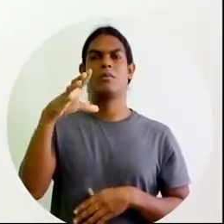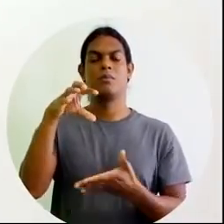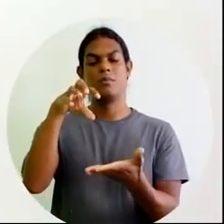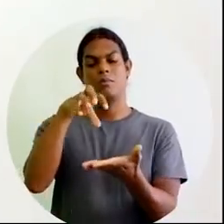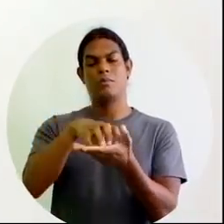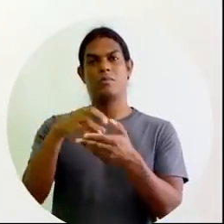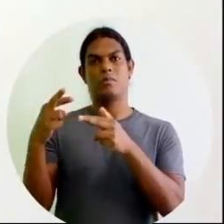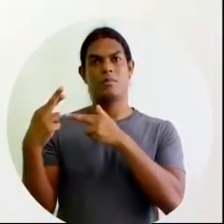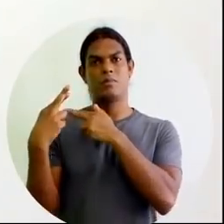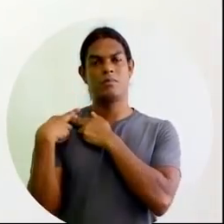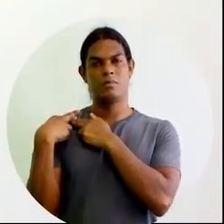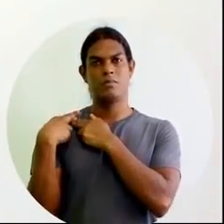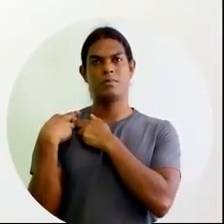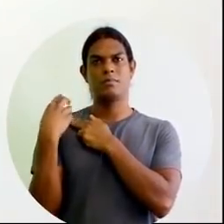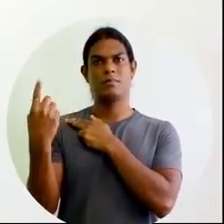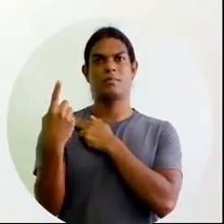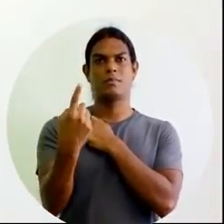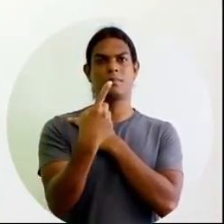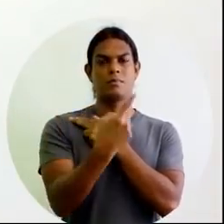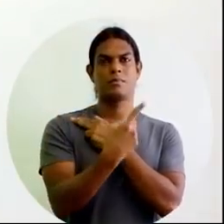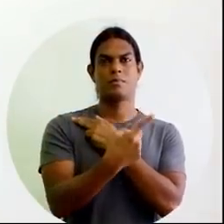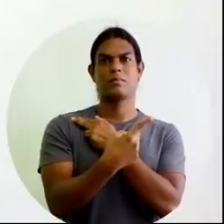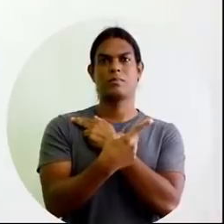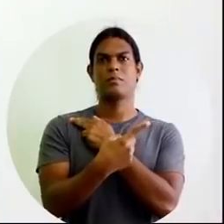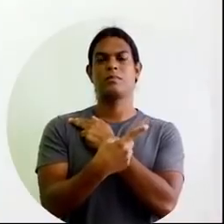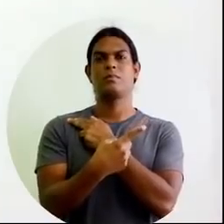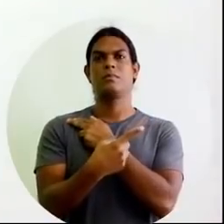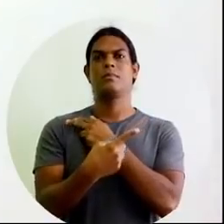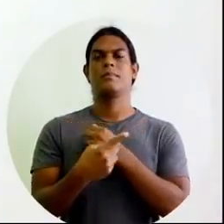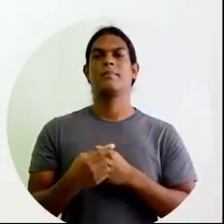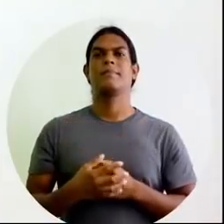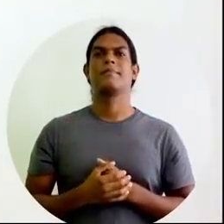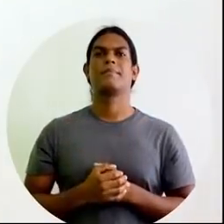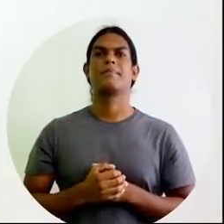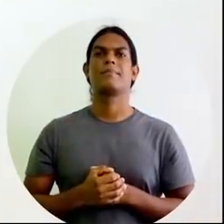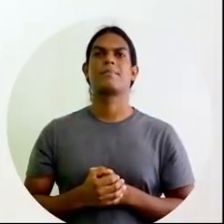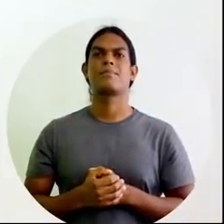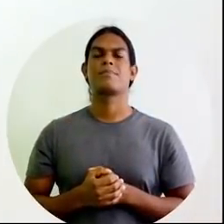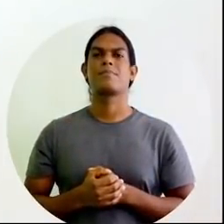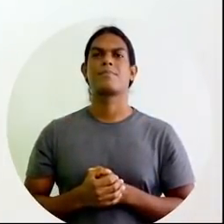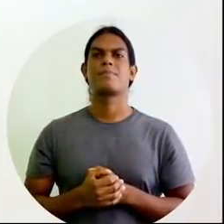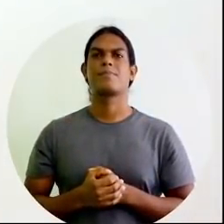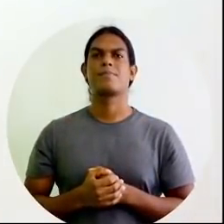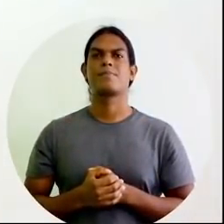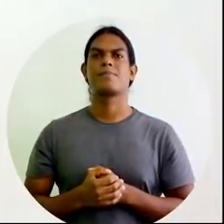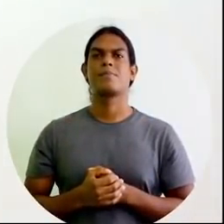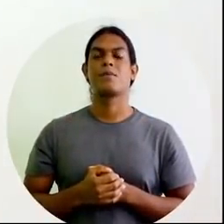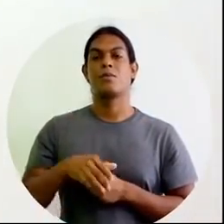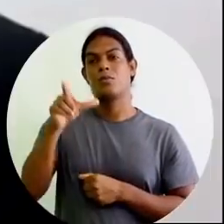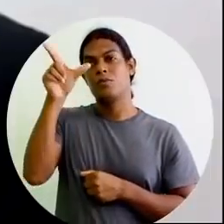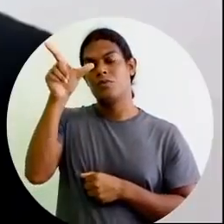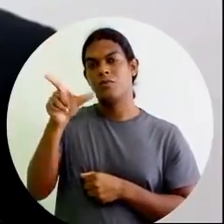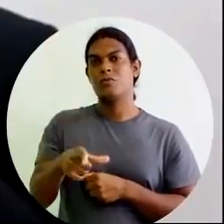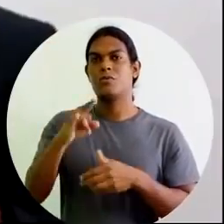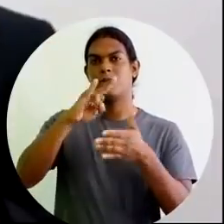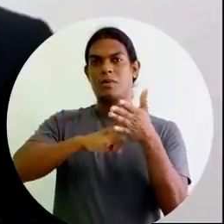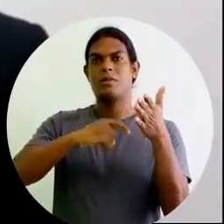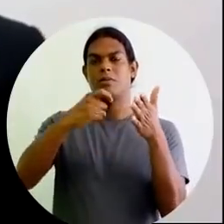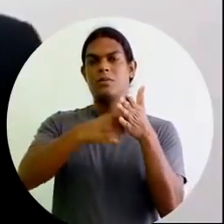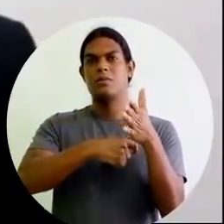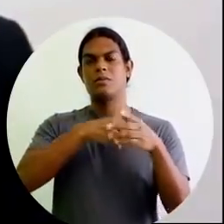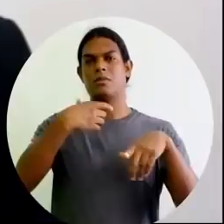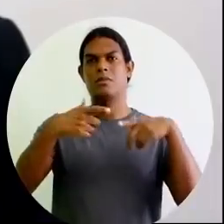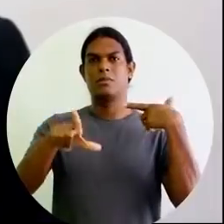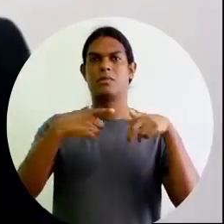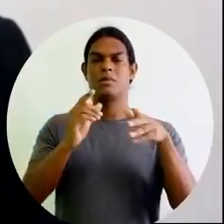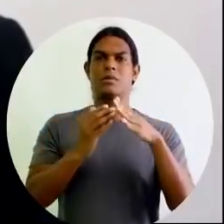justamente a atividade e o comportamento que é solicitado desta pessoa. Quando o funcionário